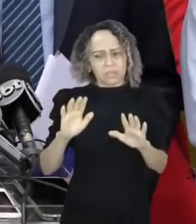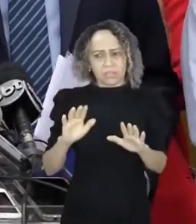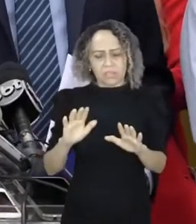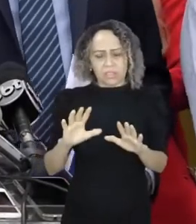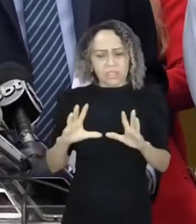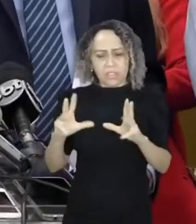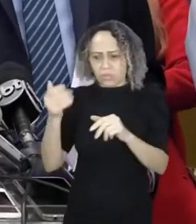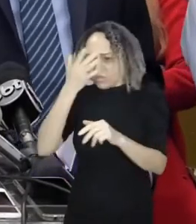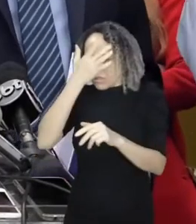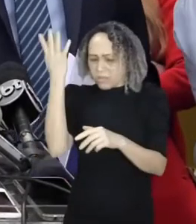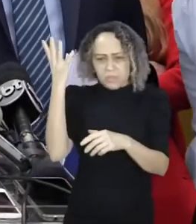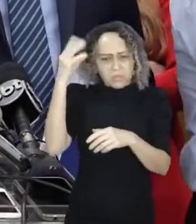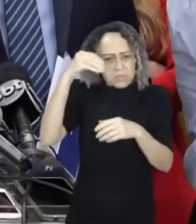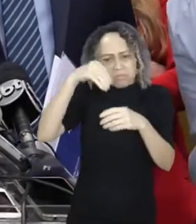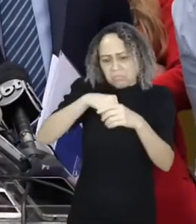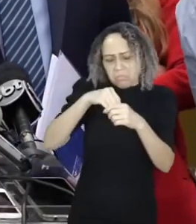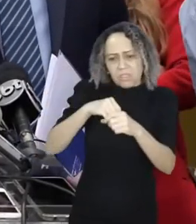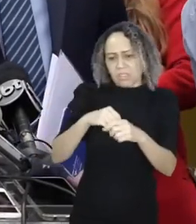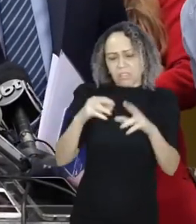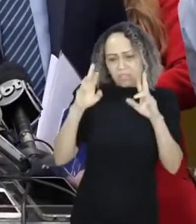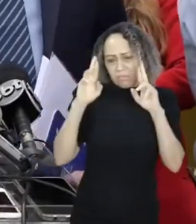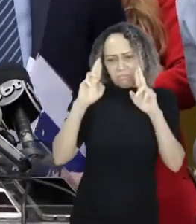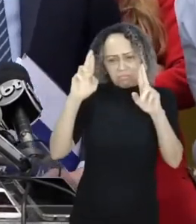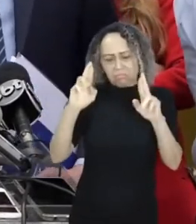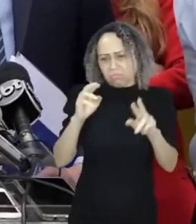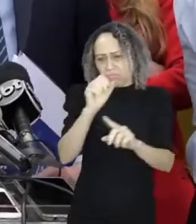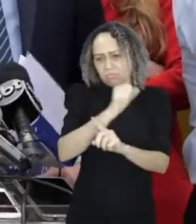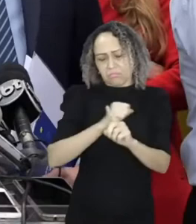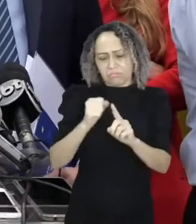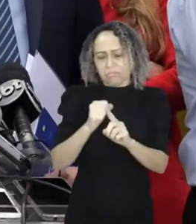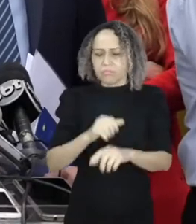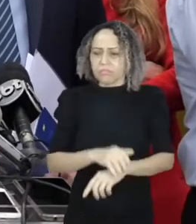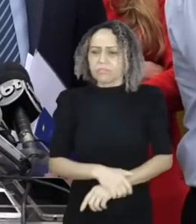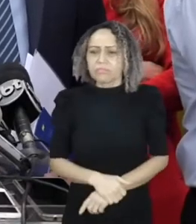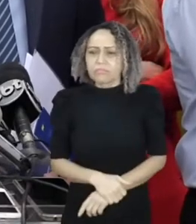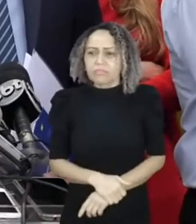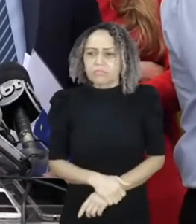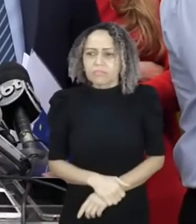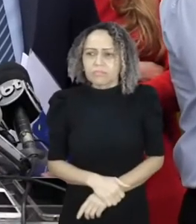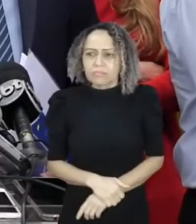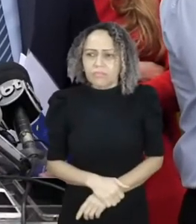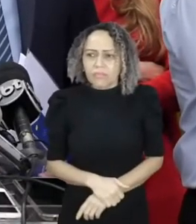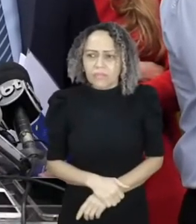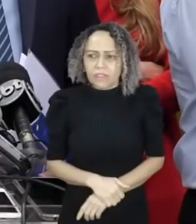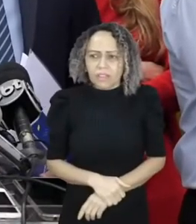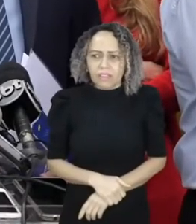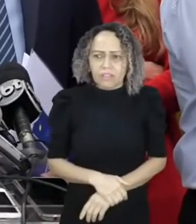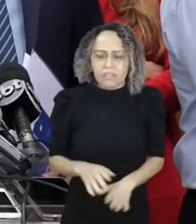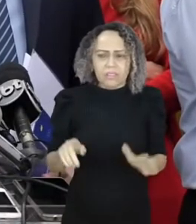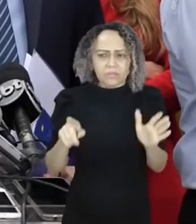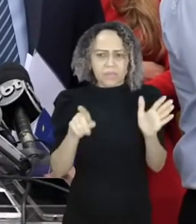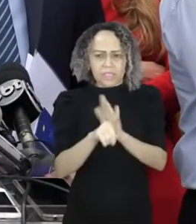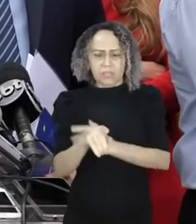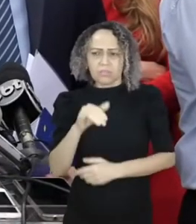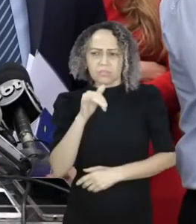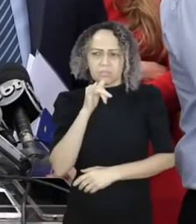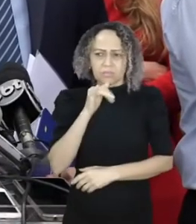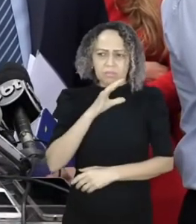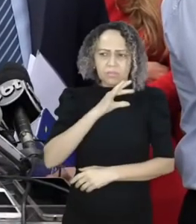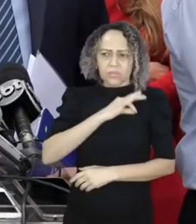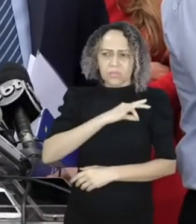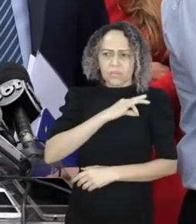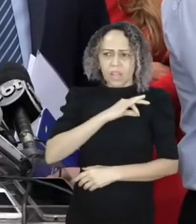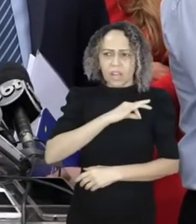isso, gente. Presidente, a senhora falou de aumento do salário mínimo. Vocês estão trabalhando com uma visão